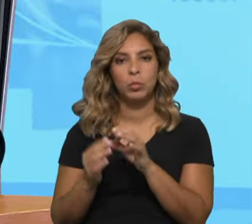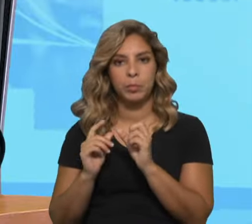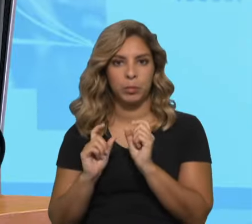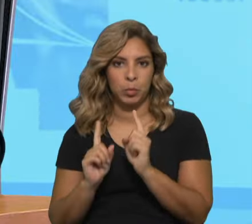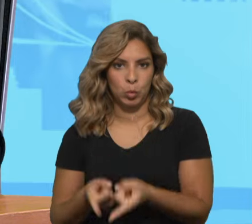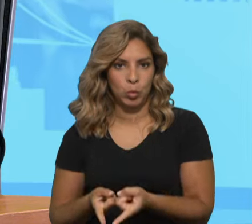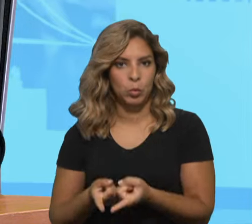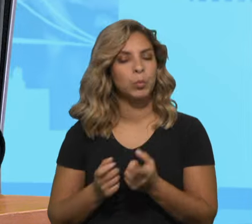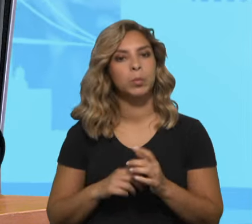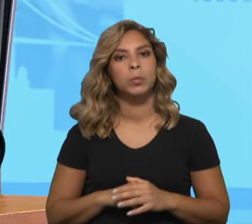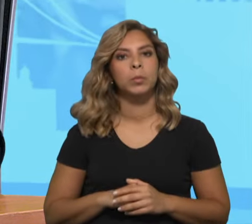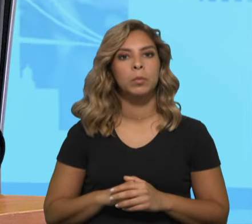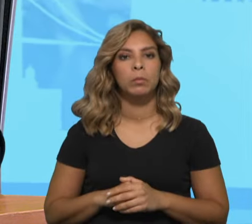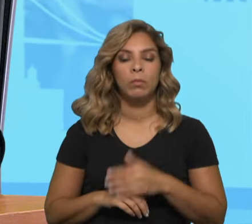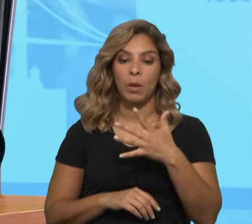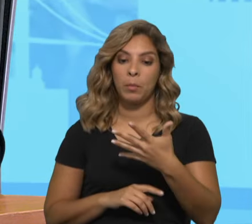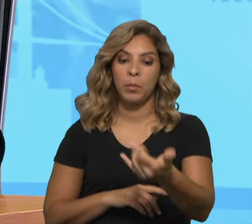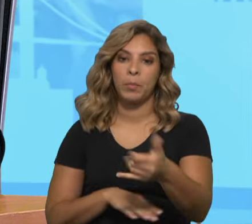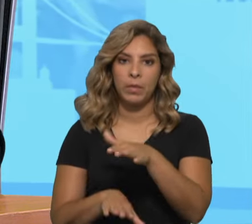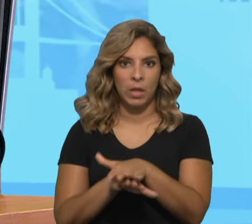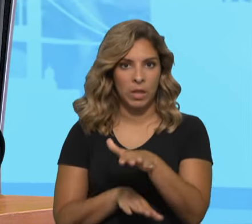referiu, na próxima terça-feira,